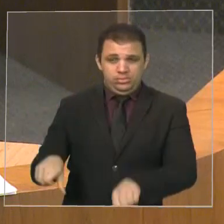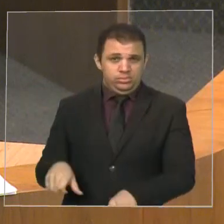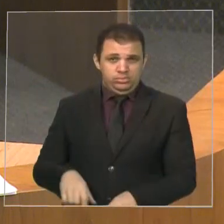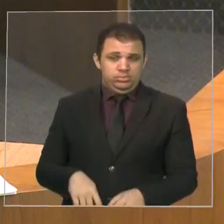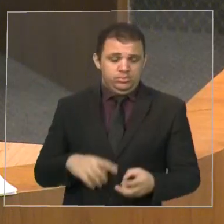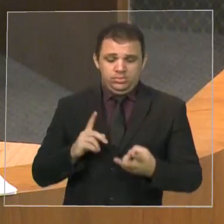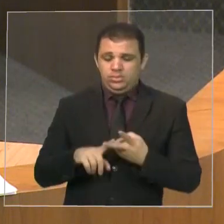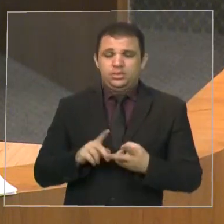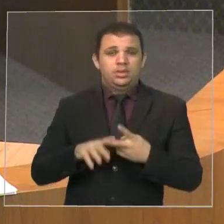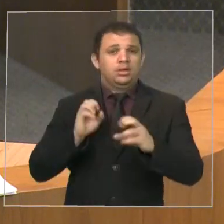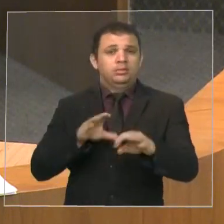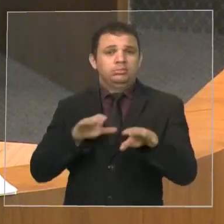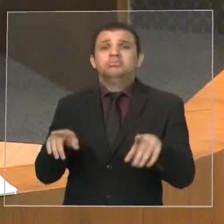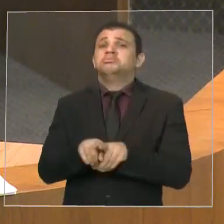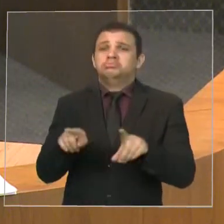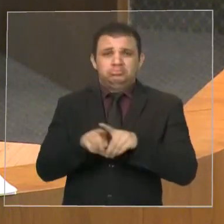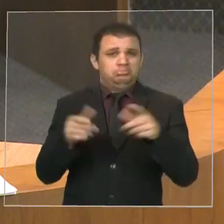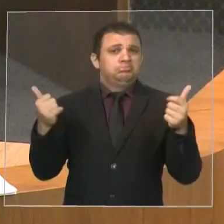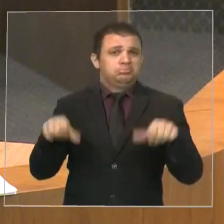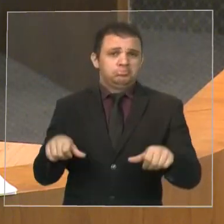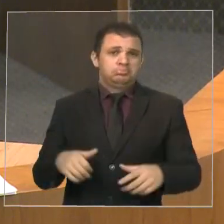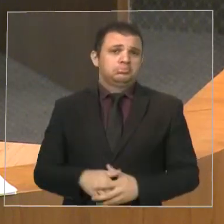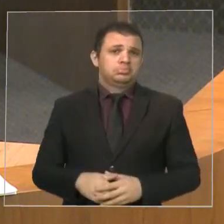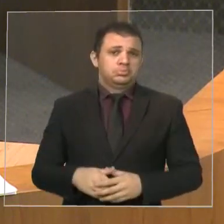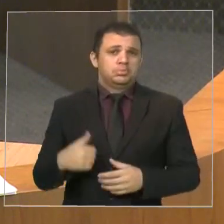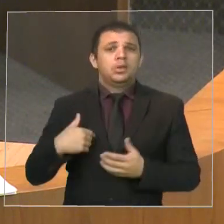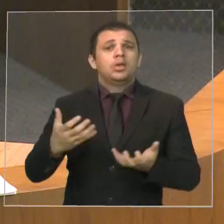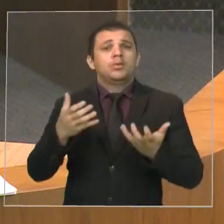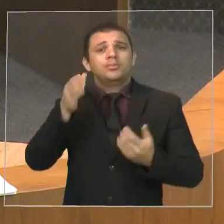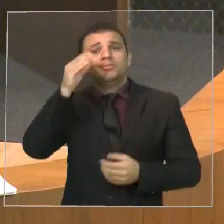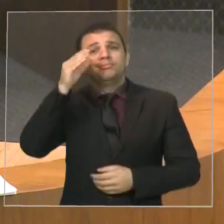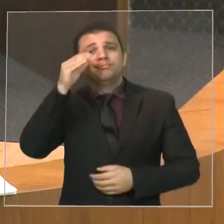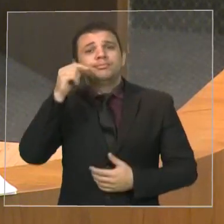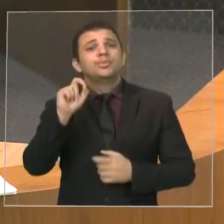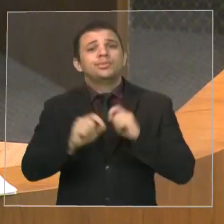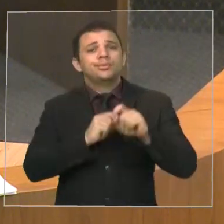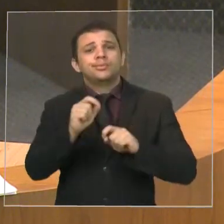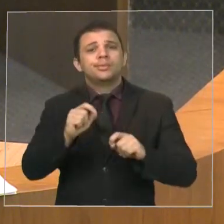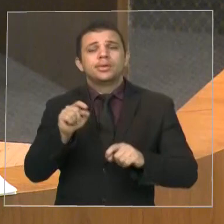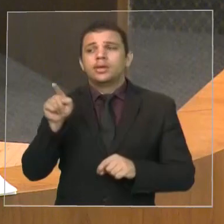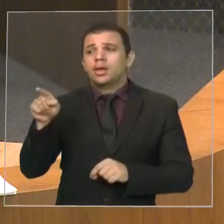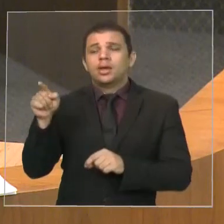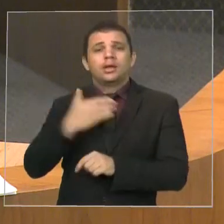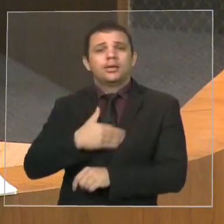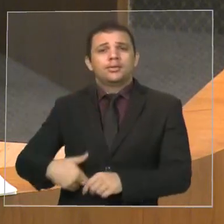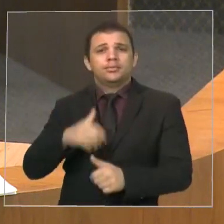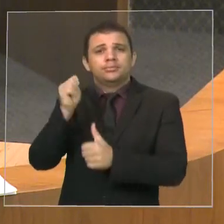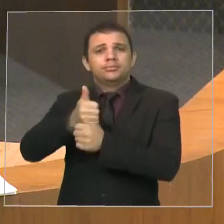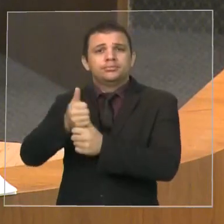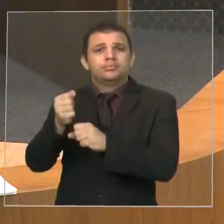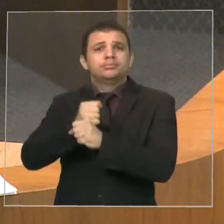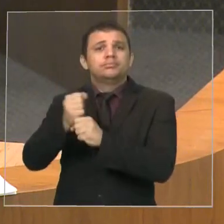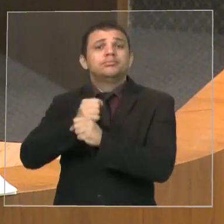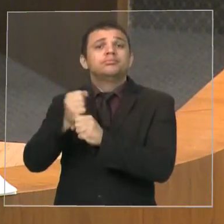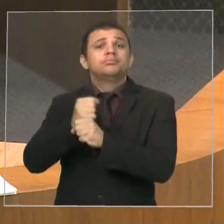saber de quantos anos de governo, deputado Edivaldo Holanda, o governador Flávio Dino